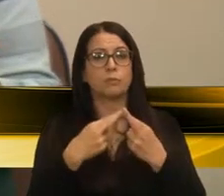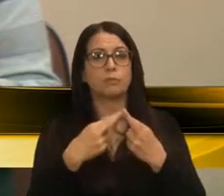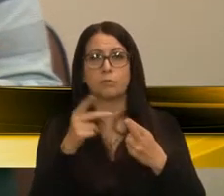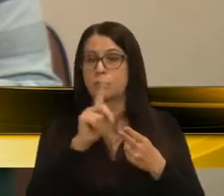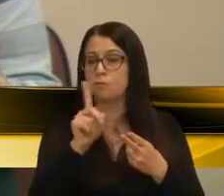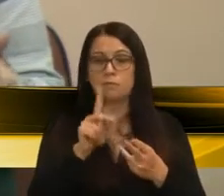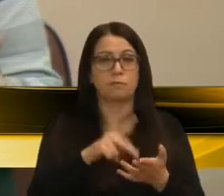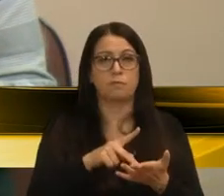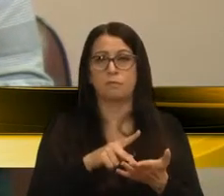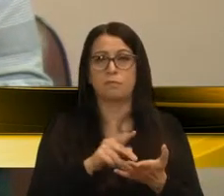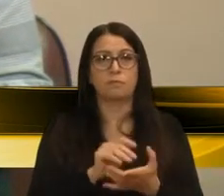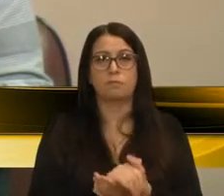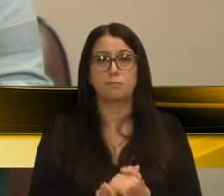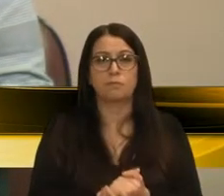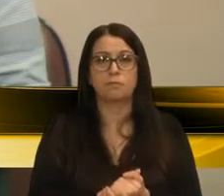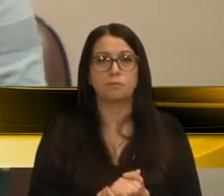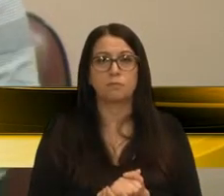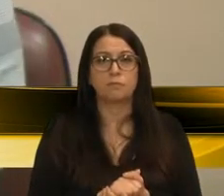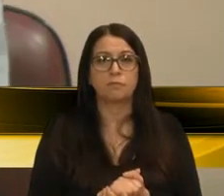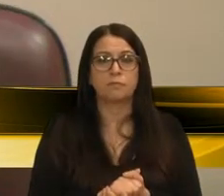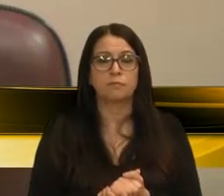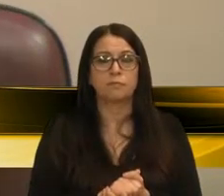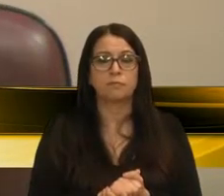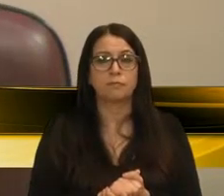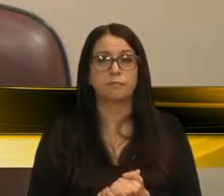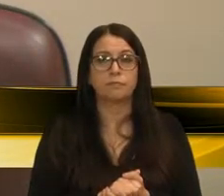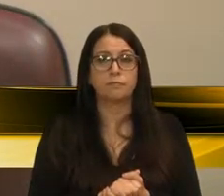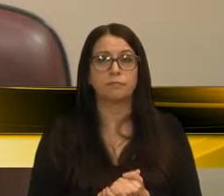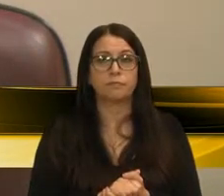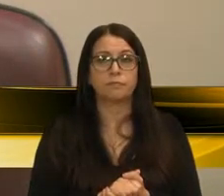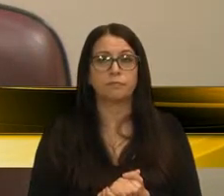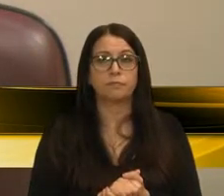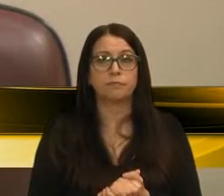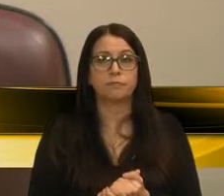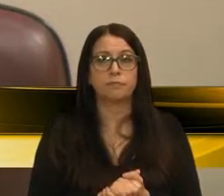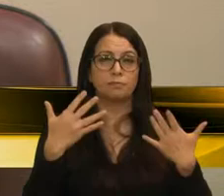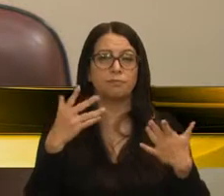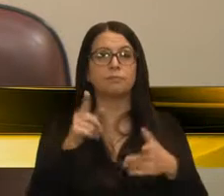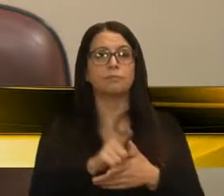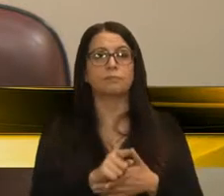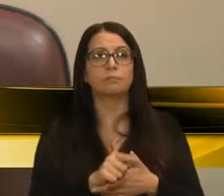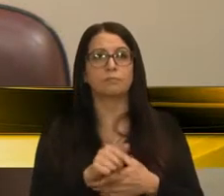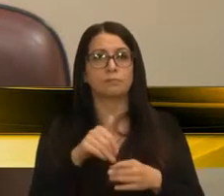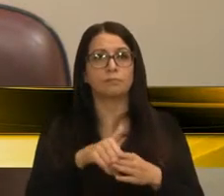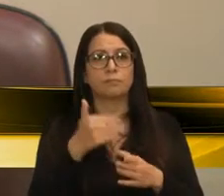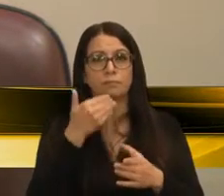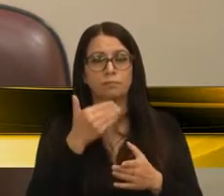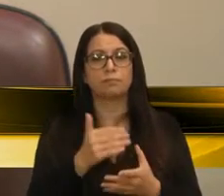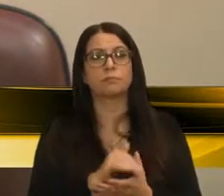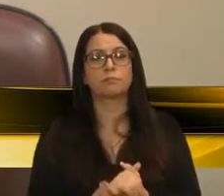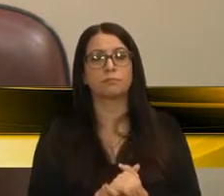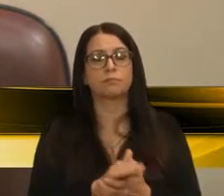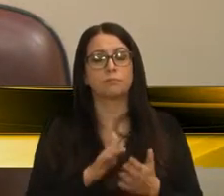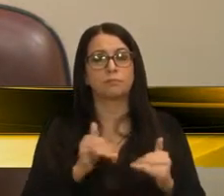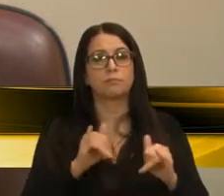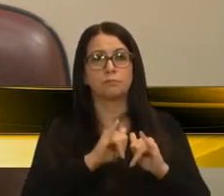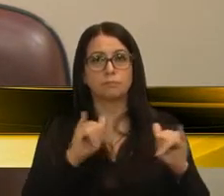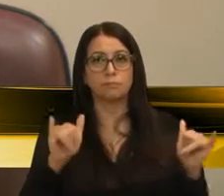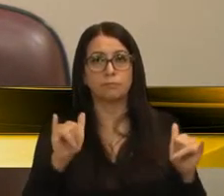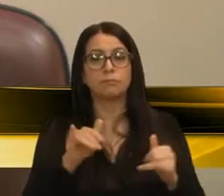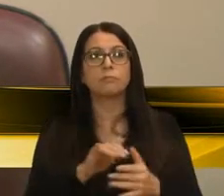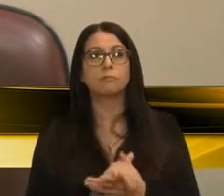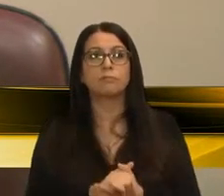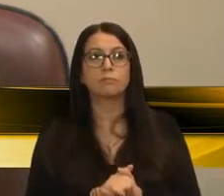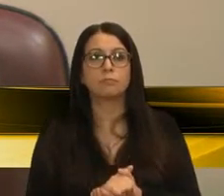isso. Isso não é verdade, né? Então, a favor desse pedido de